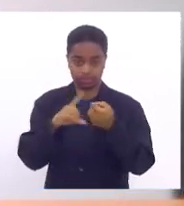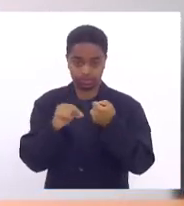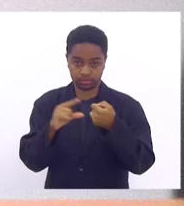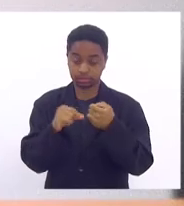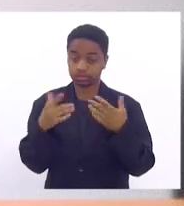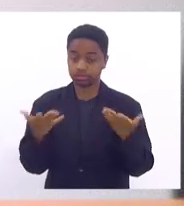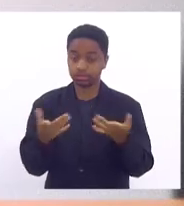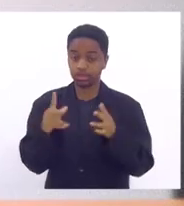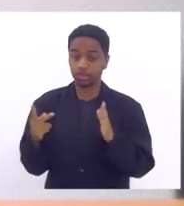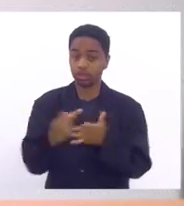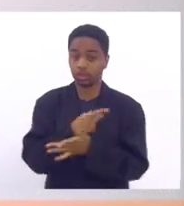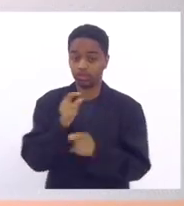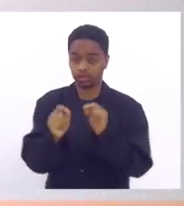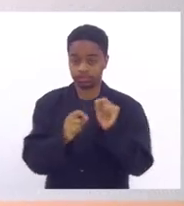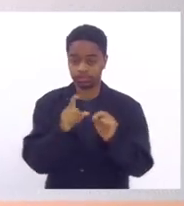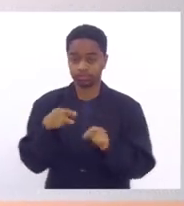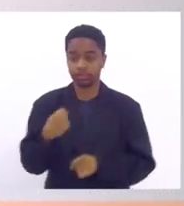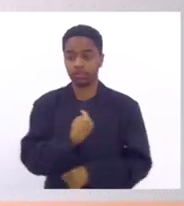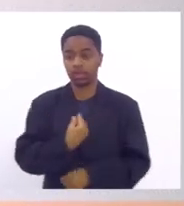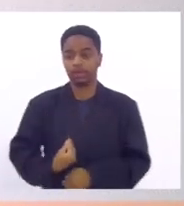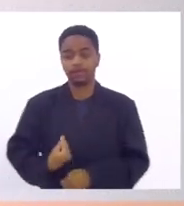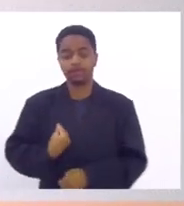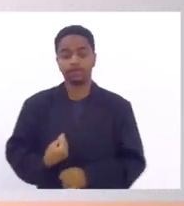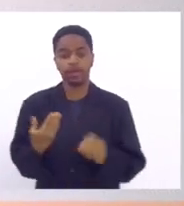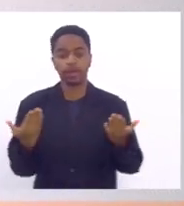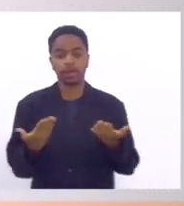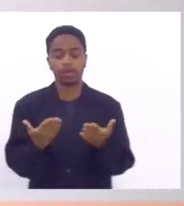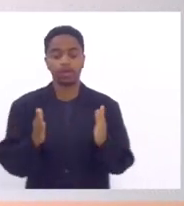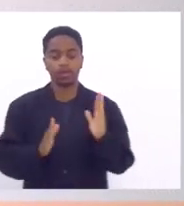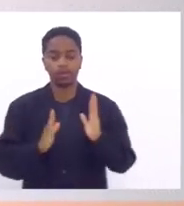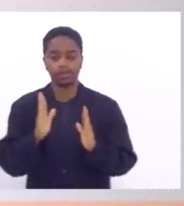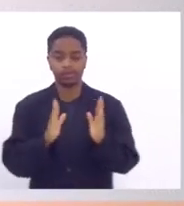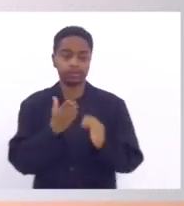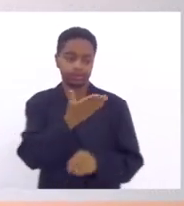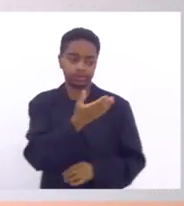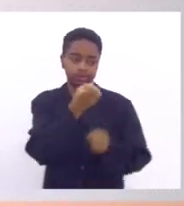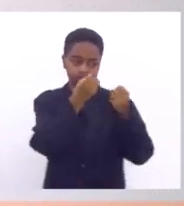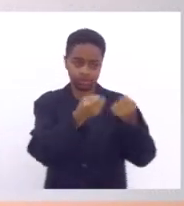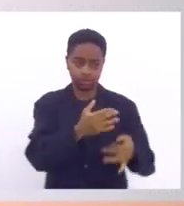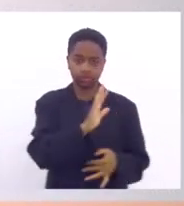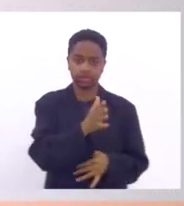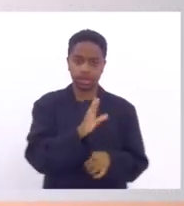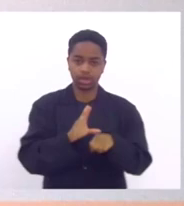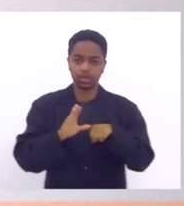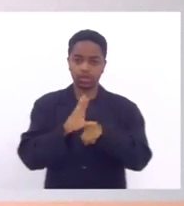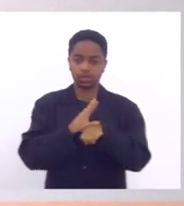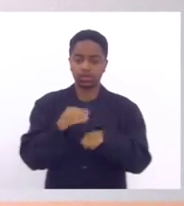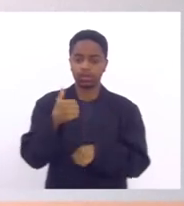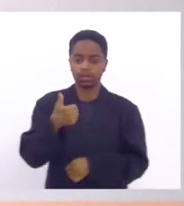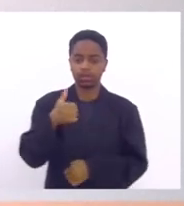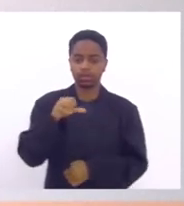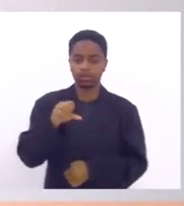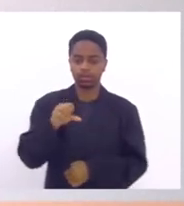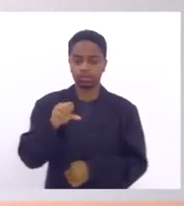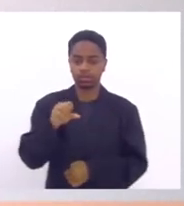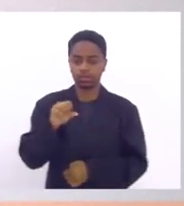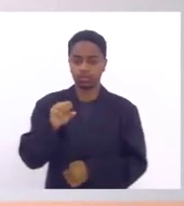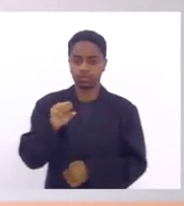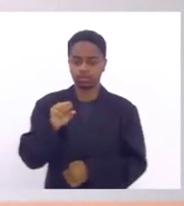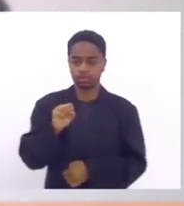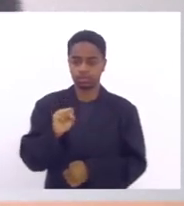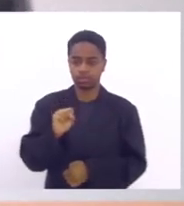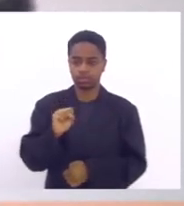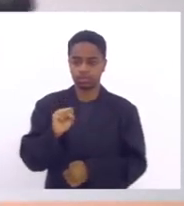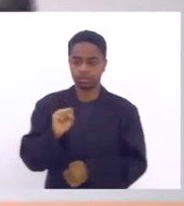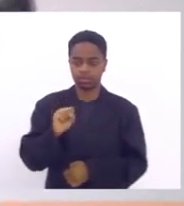bom a gente vive lamentavelmente a partir o que ele bem esclareceu da Constituição de 1891 um processo brutal